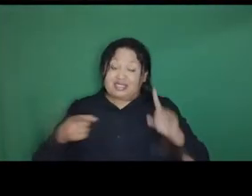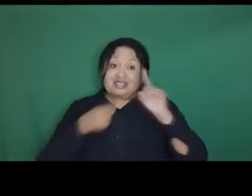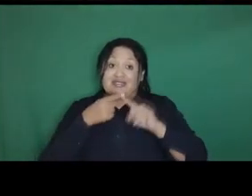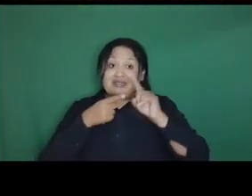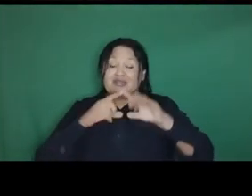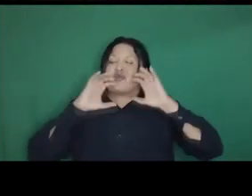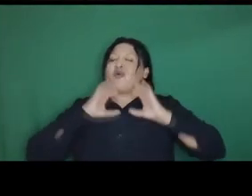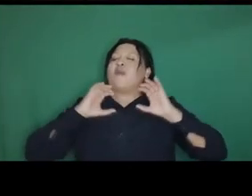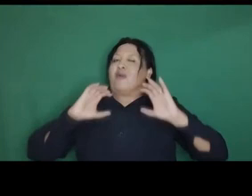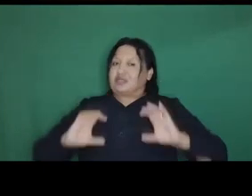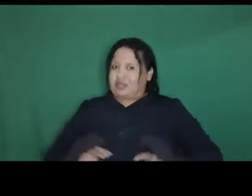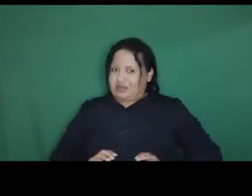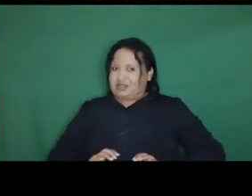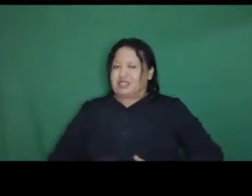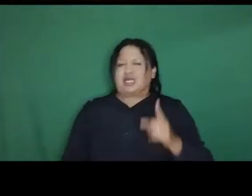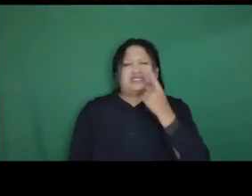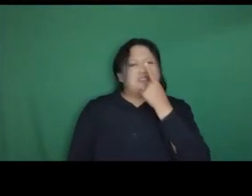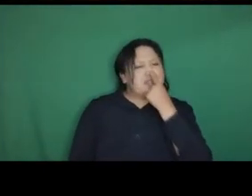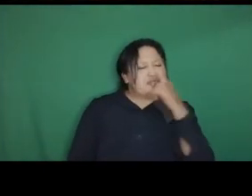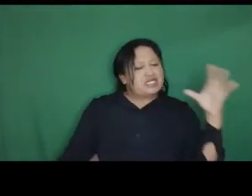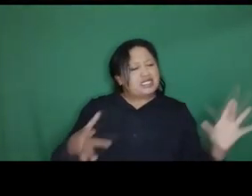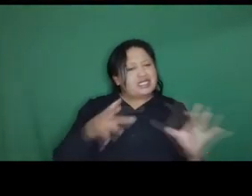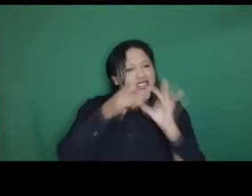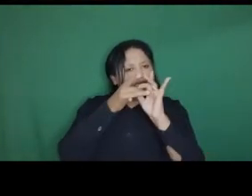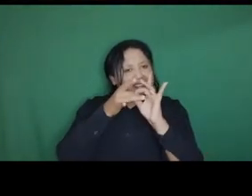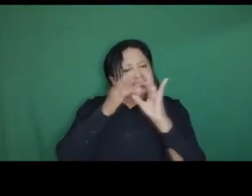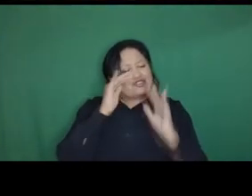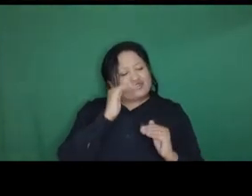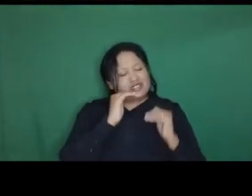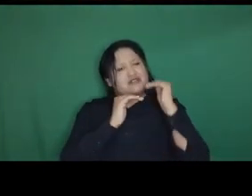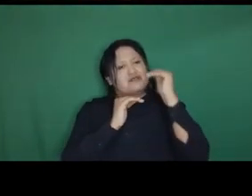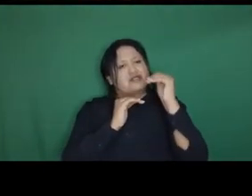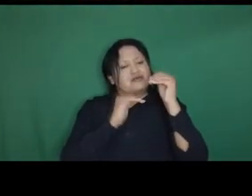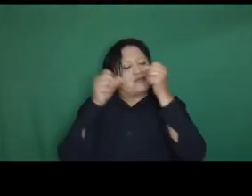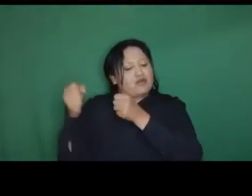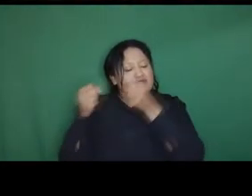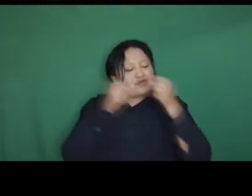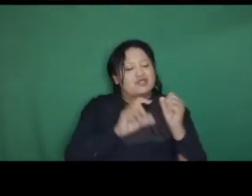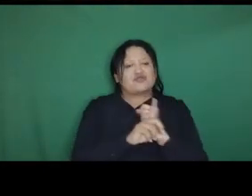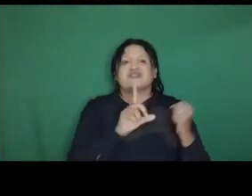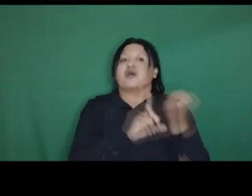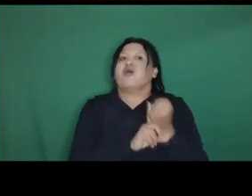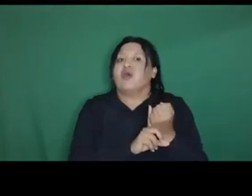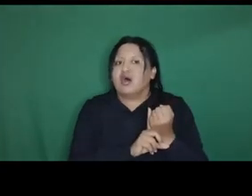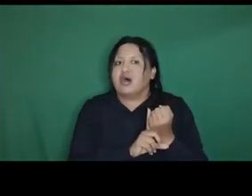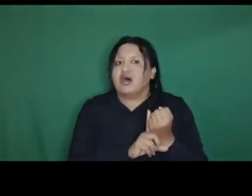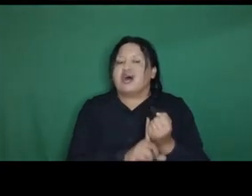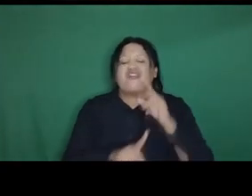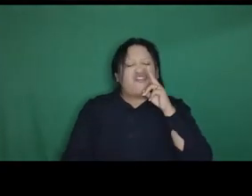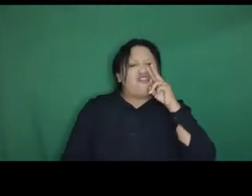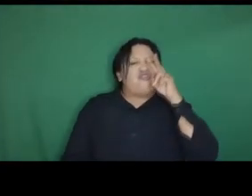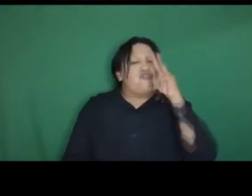ligados à sua relevância e posicionamento social a fortes expectativas quanto a capacidade